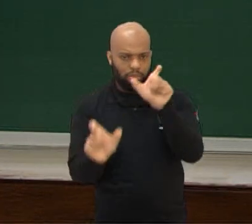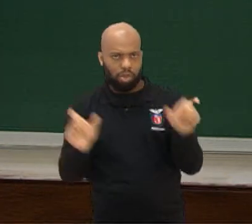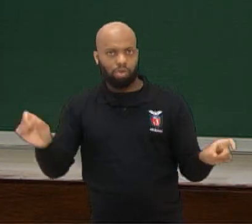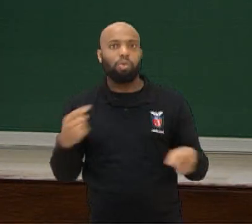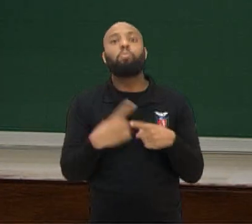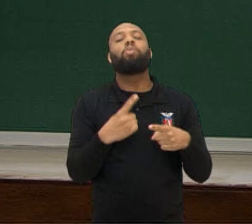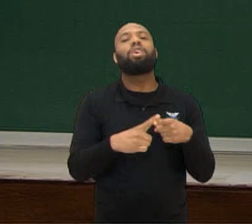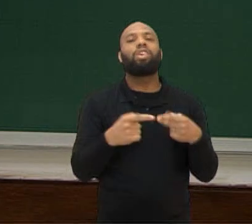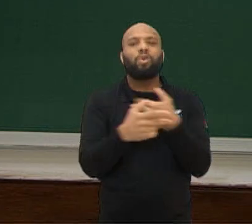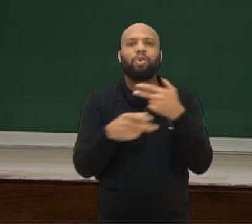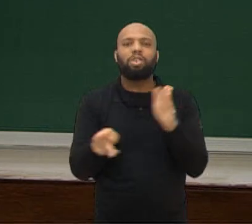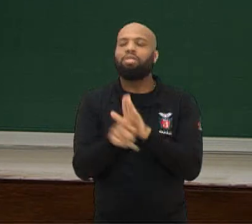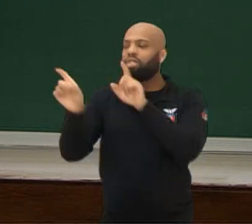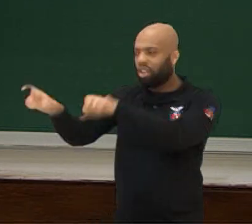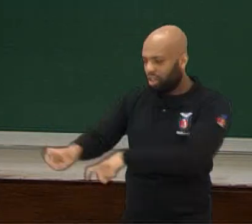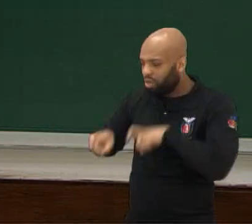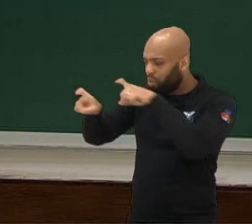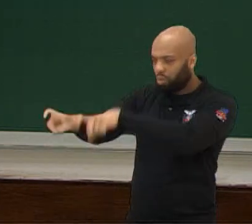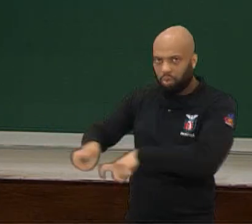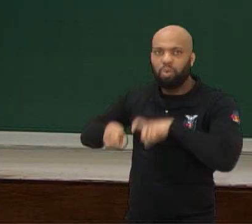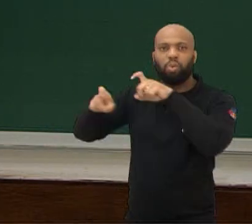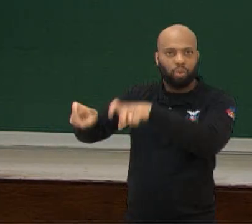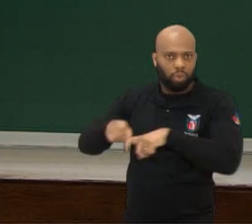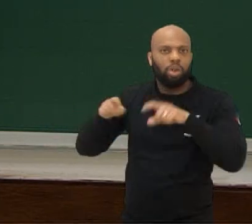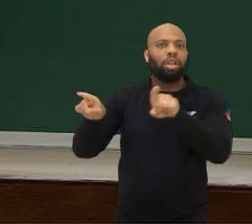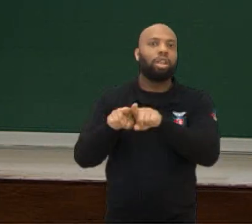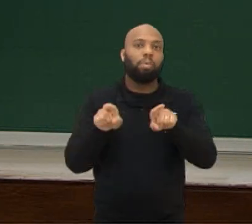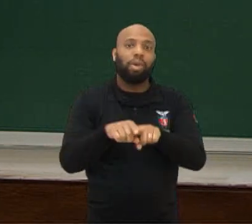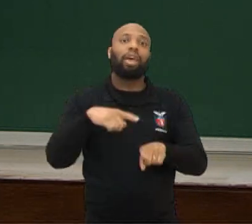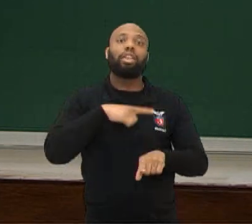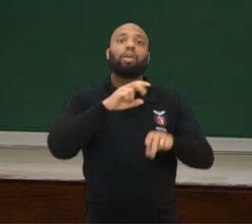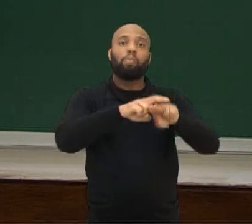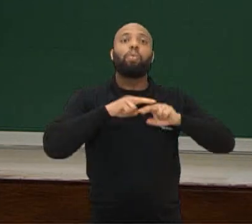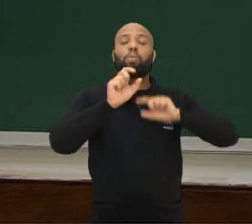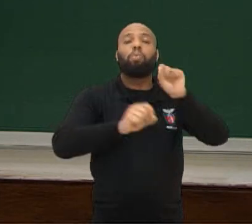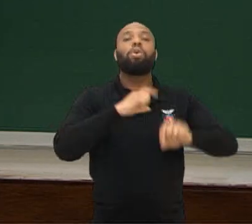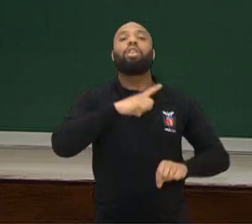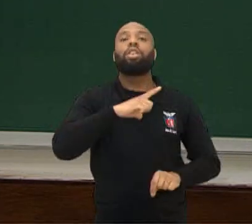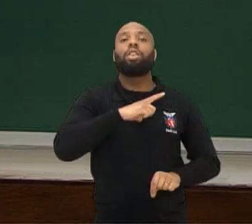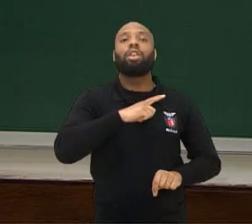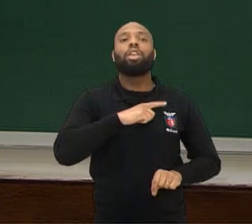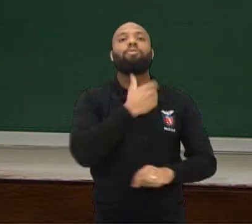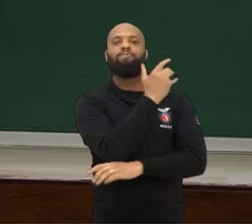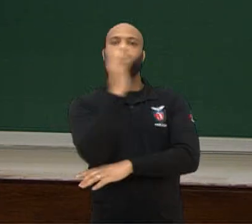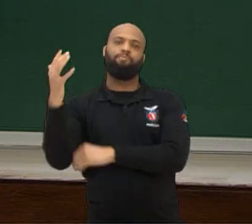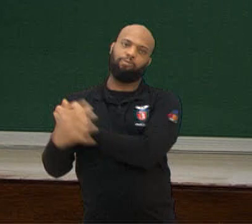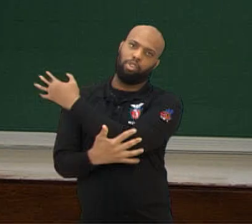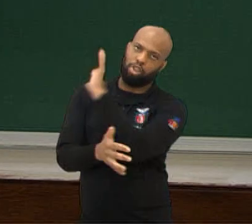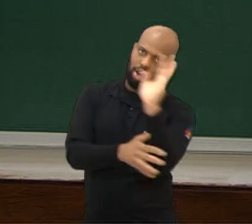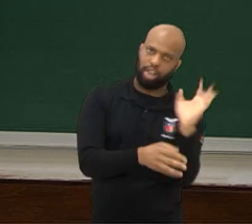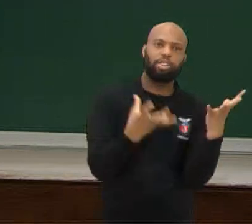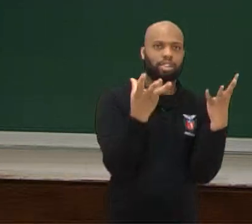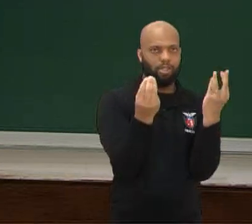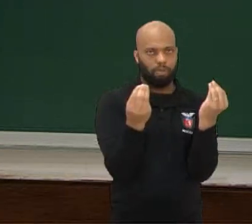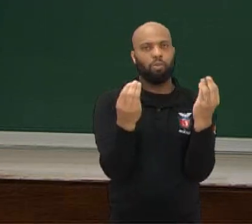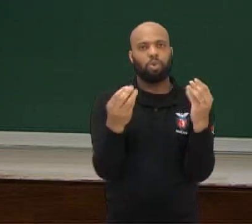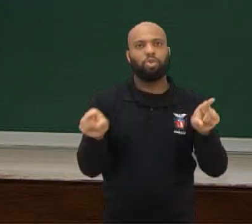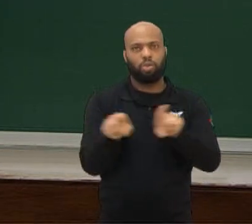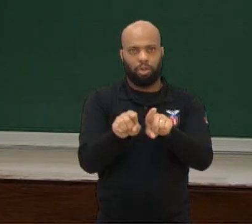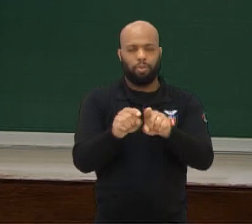da atividade de agricultura, principalmente, ora por causa da presença da floresta. São os motivos